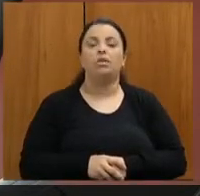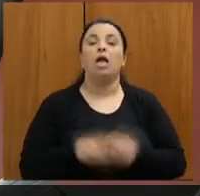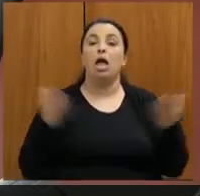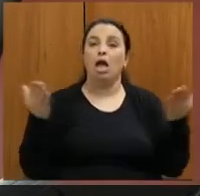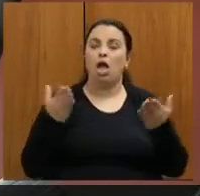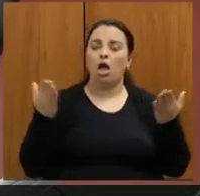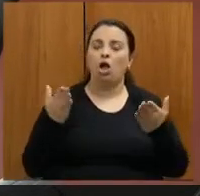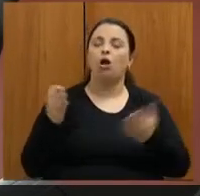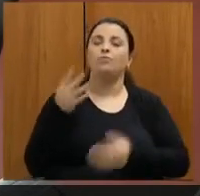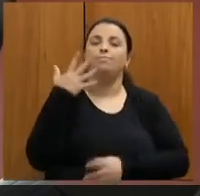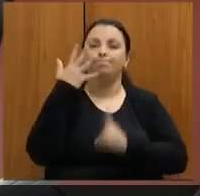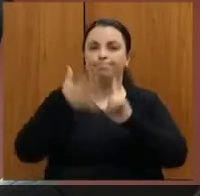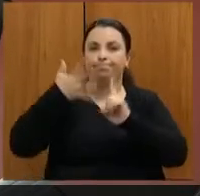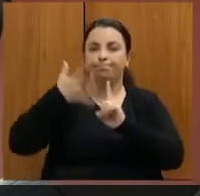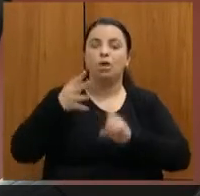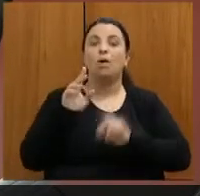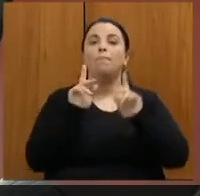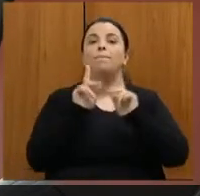Professor Lineu